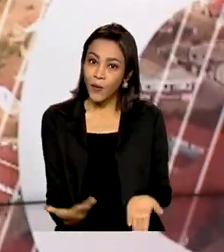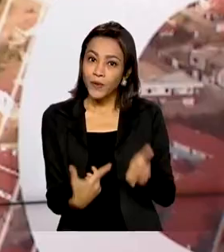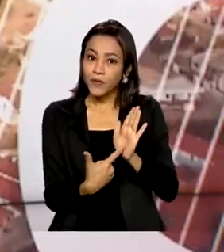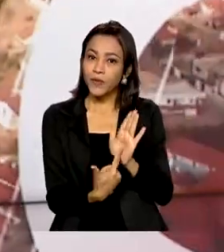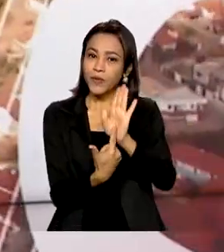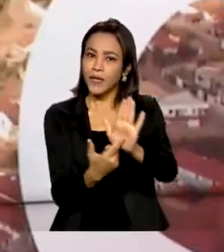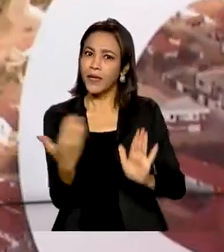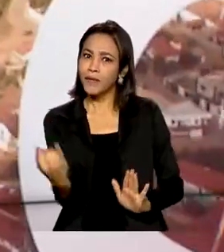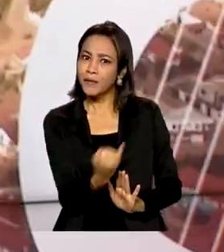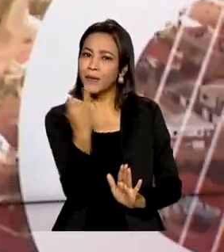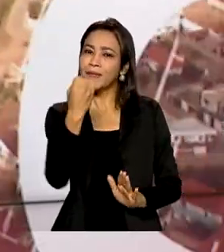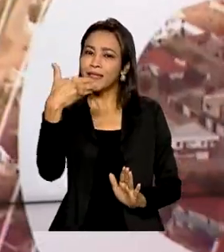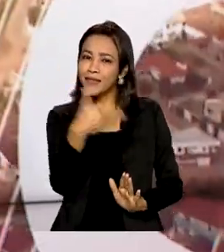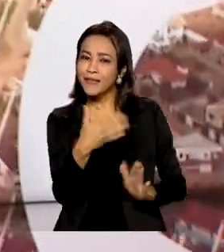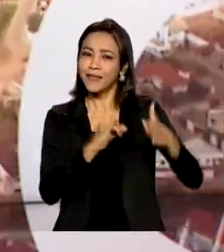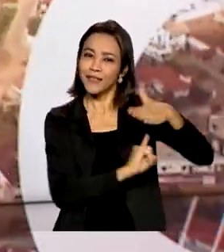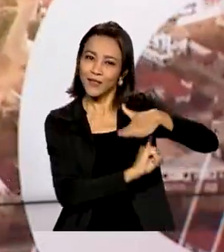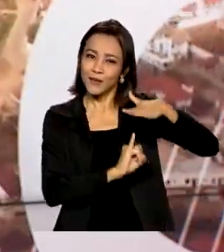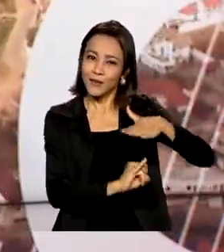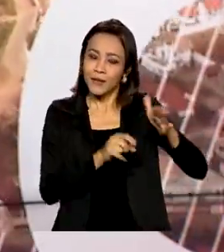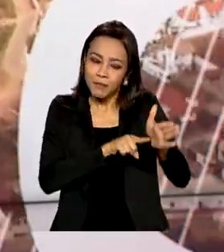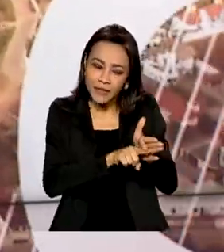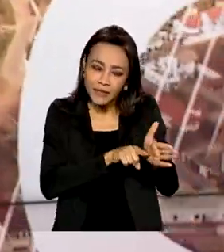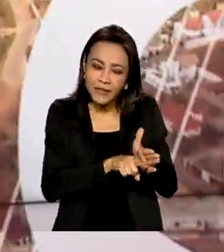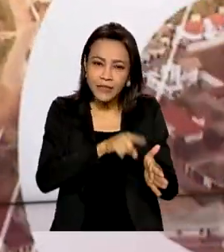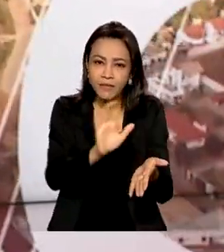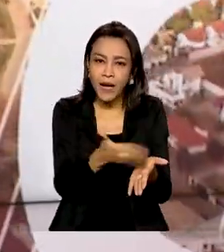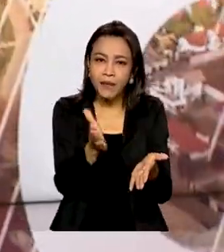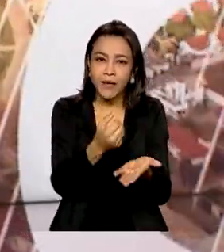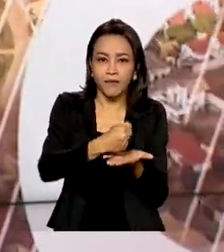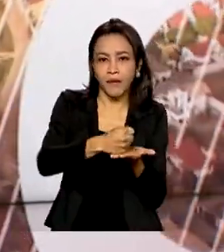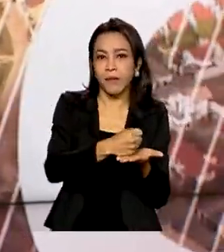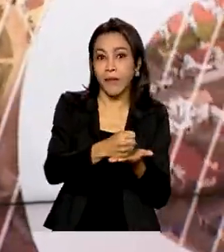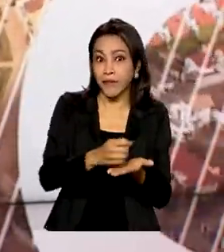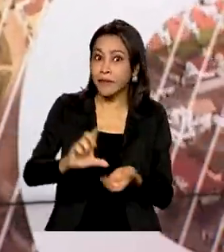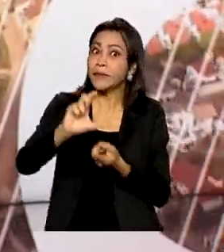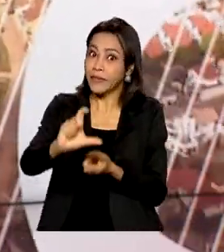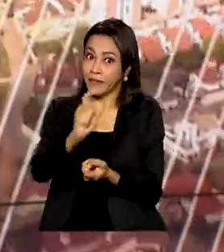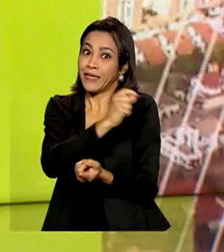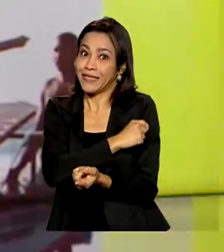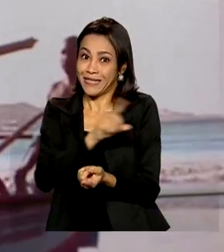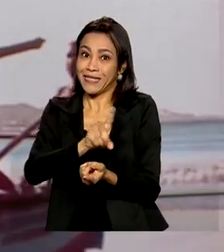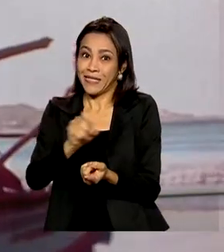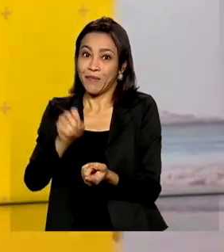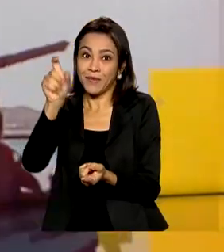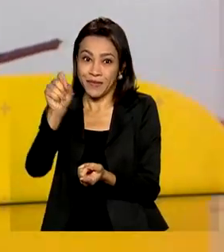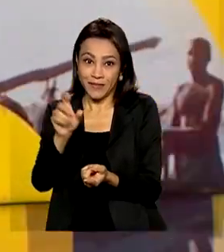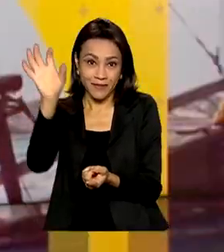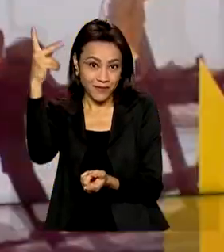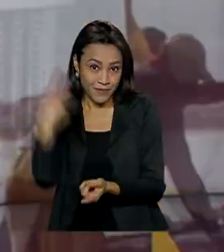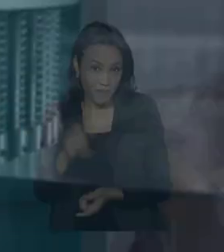da instituição na pesquisa e fabricação de remédios e vacinas 100% nacionais.